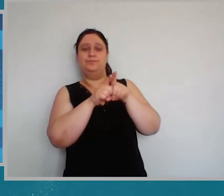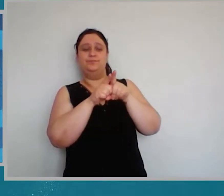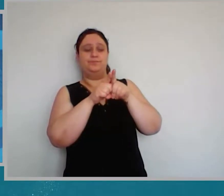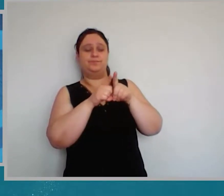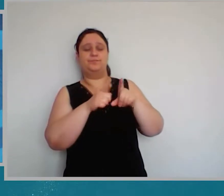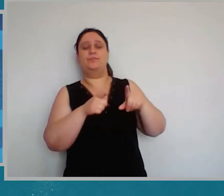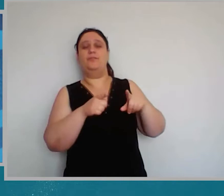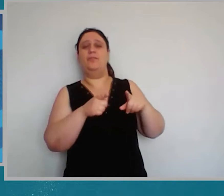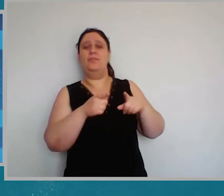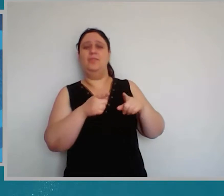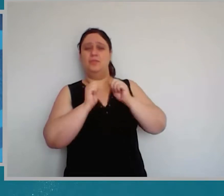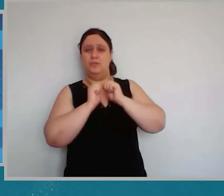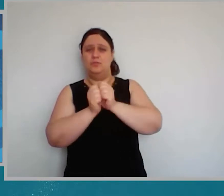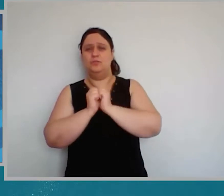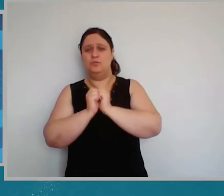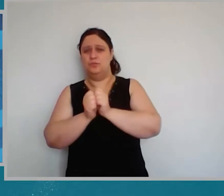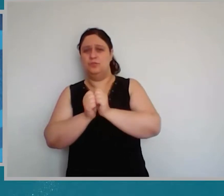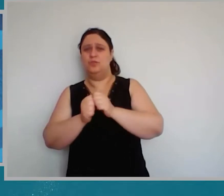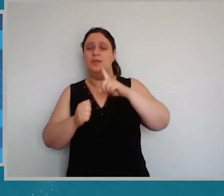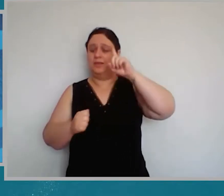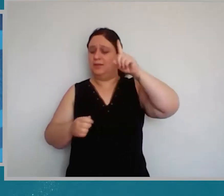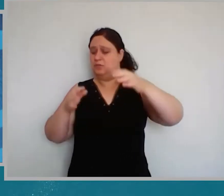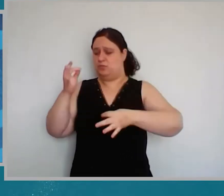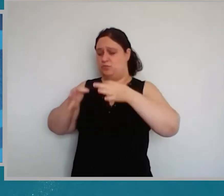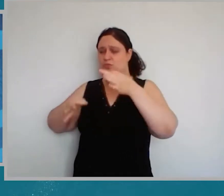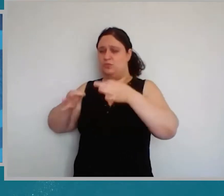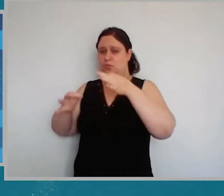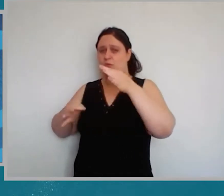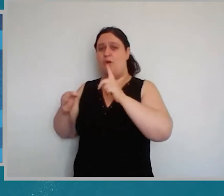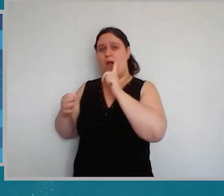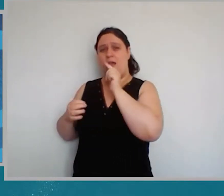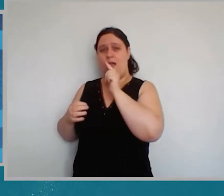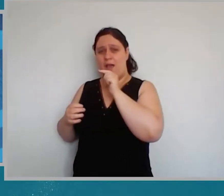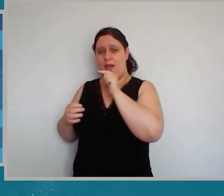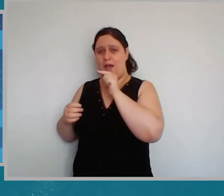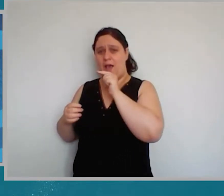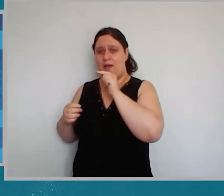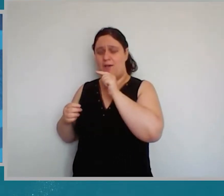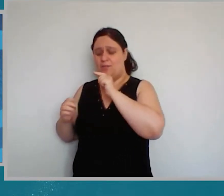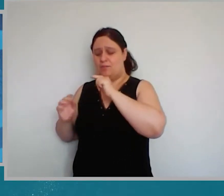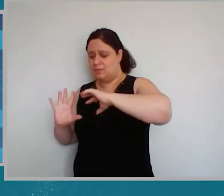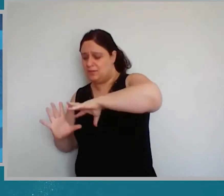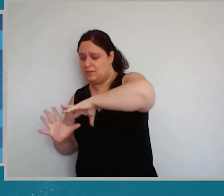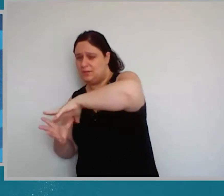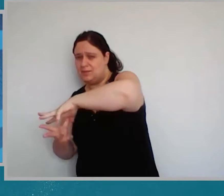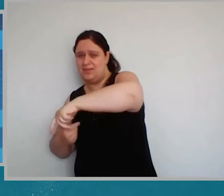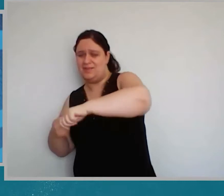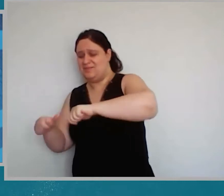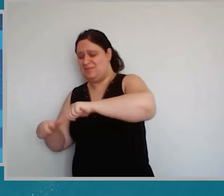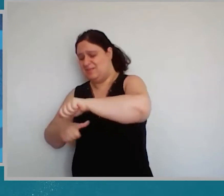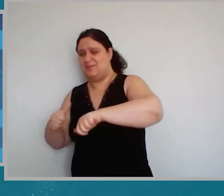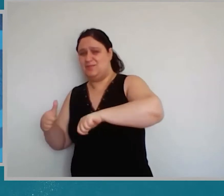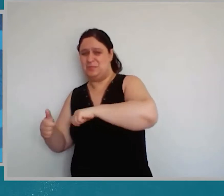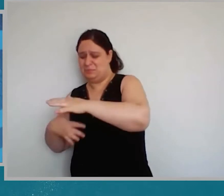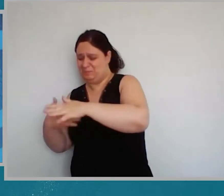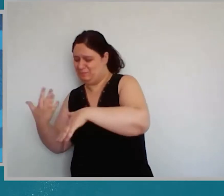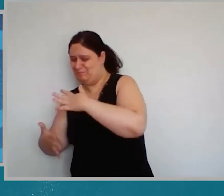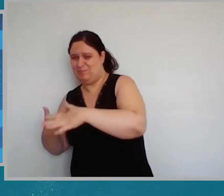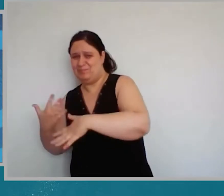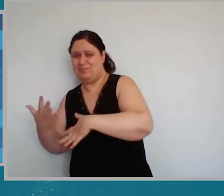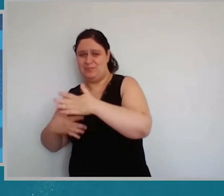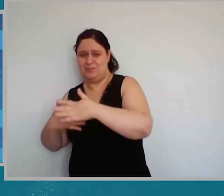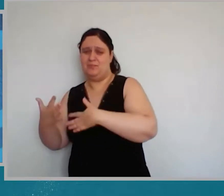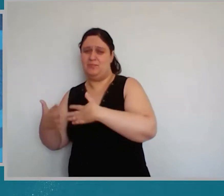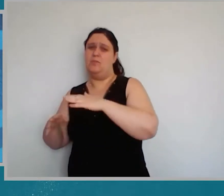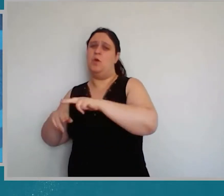águas do juízo de Deus, e a terra tornou-se sem forma e vazia por causa da rebelião, por